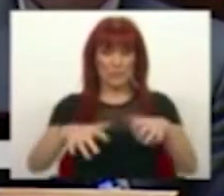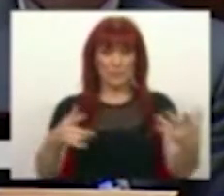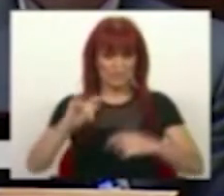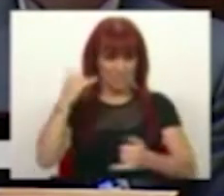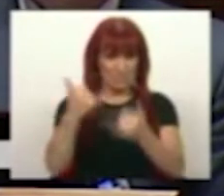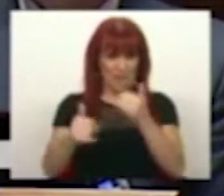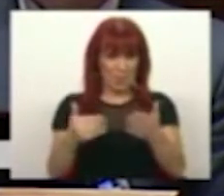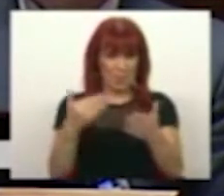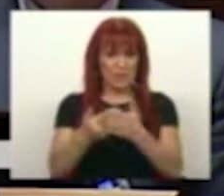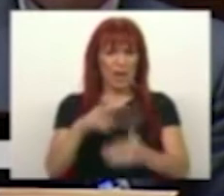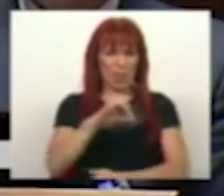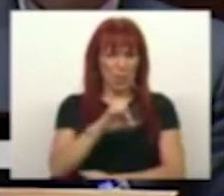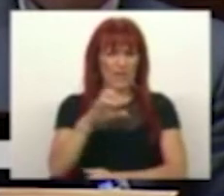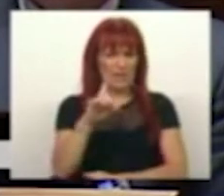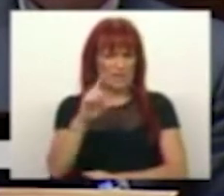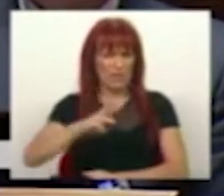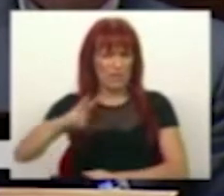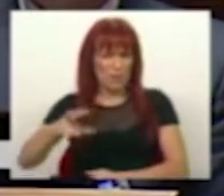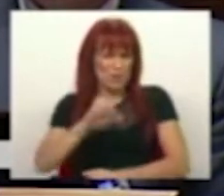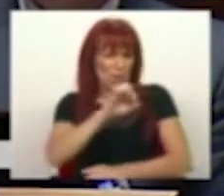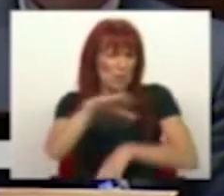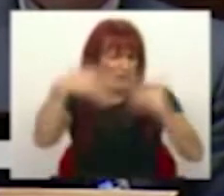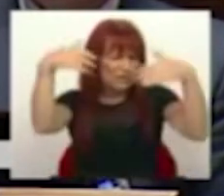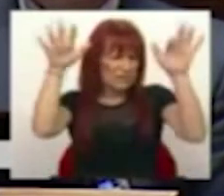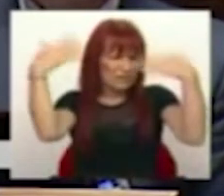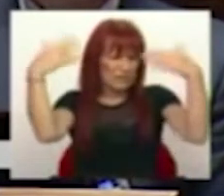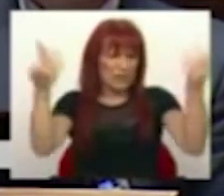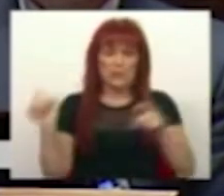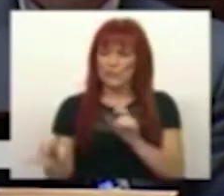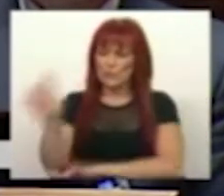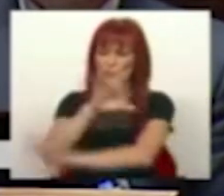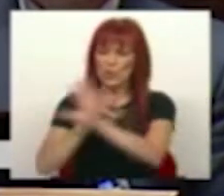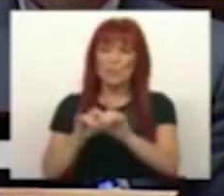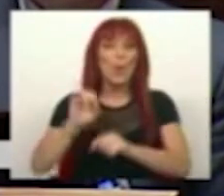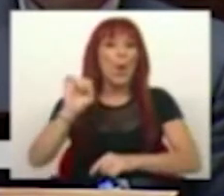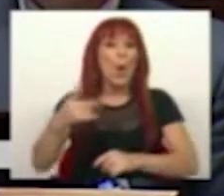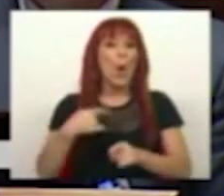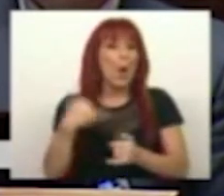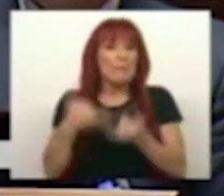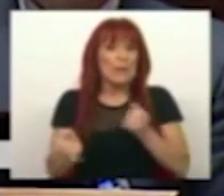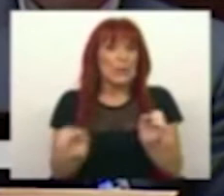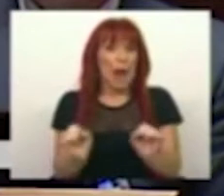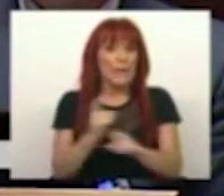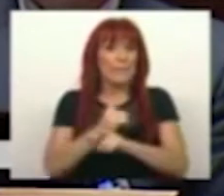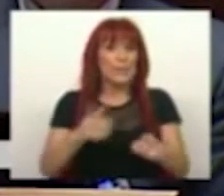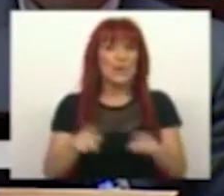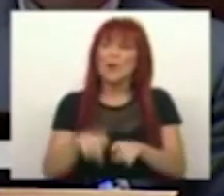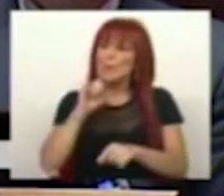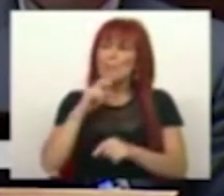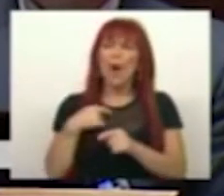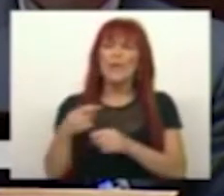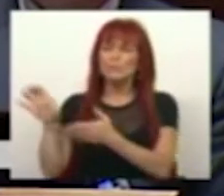em perigo 83 milhões ou 200 milhões, ou lá quanto é que é, de fundos comunitários, ou não põe em perigo, porque eles podem